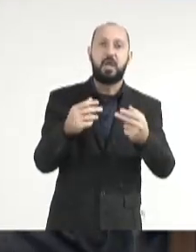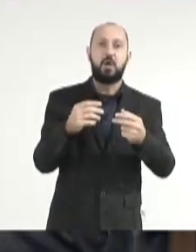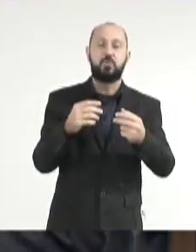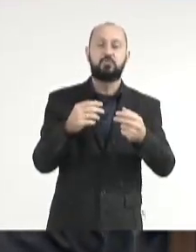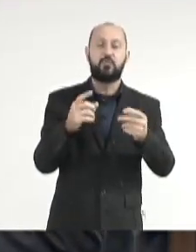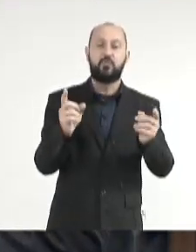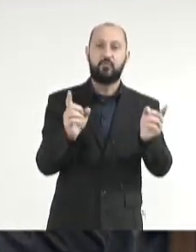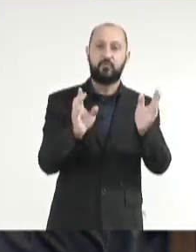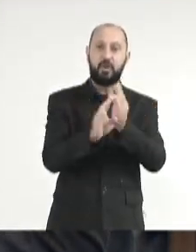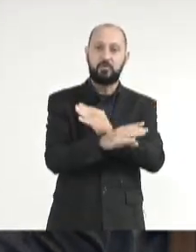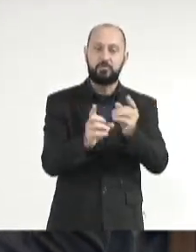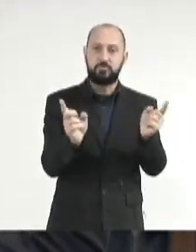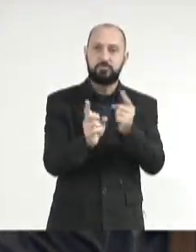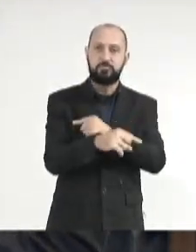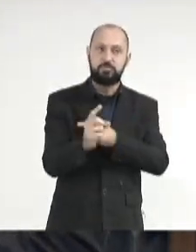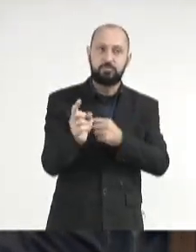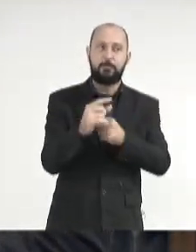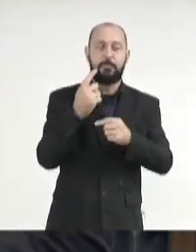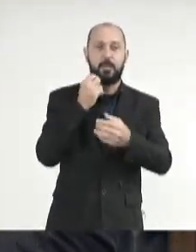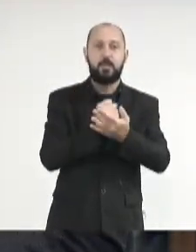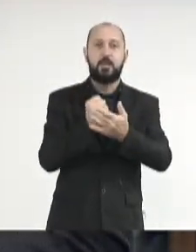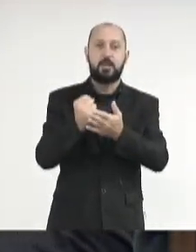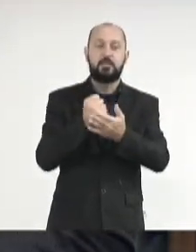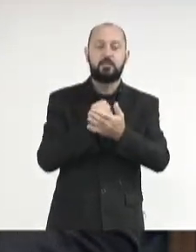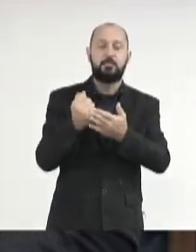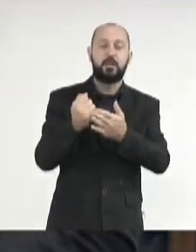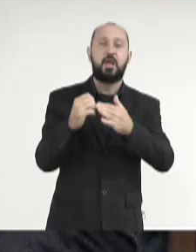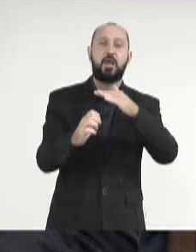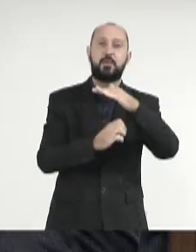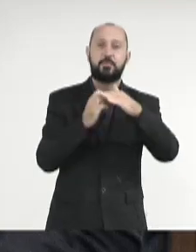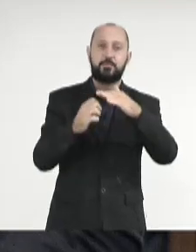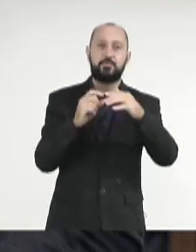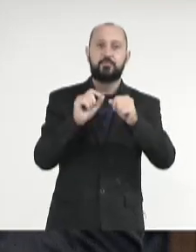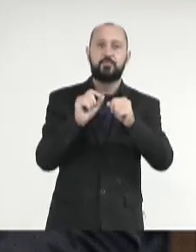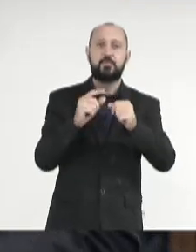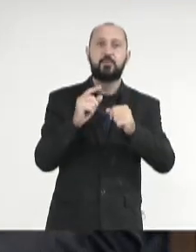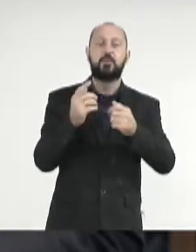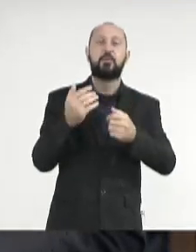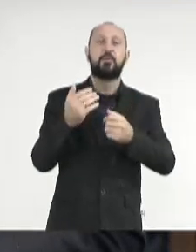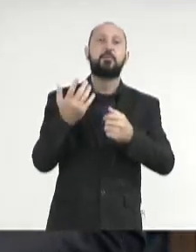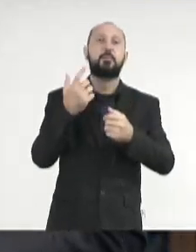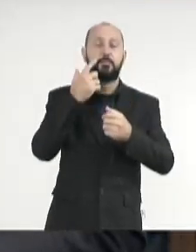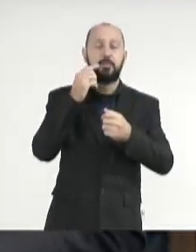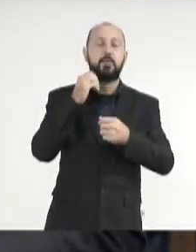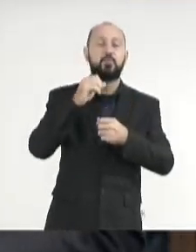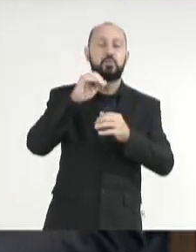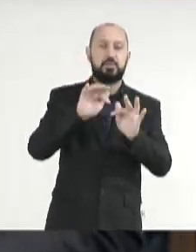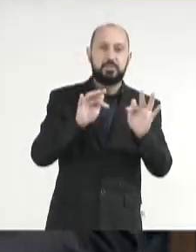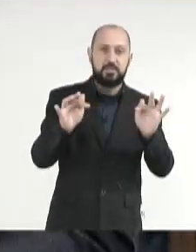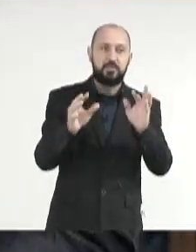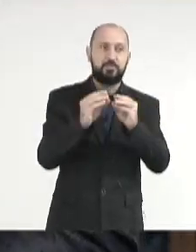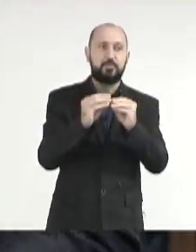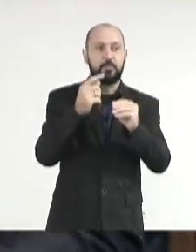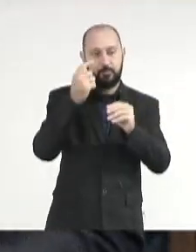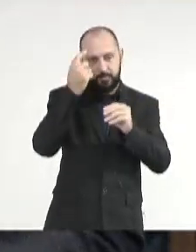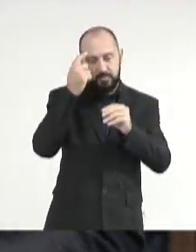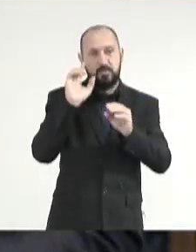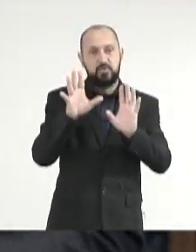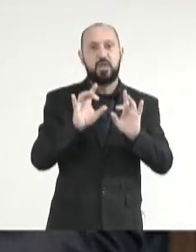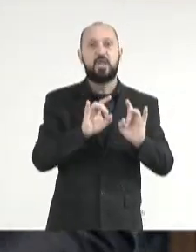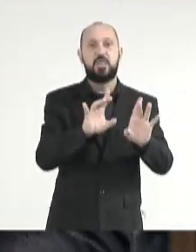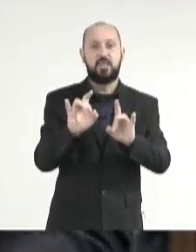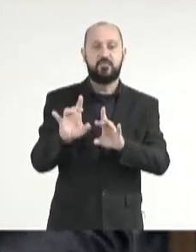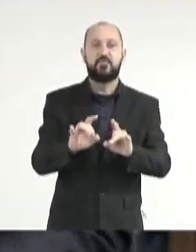dos dados que são cadastrados pela empresa, que são fornecidos pelos bancos no Sistema Financeiro Nacional, deduzir que houve venda